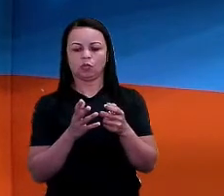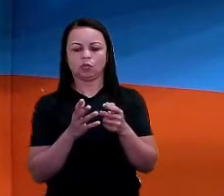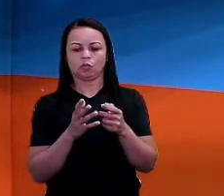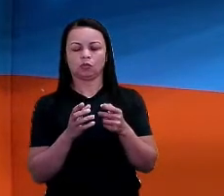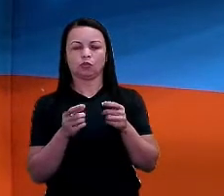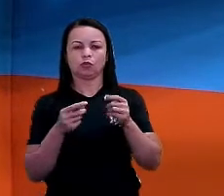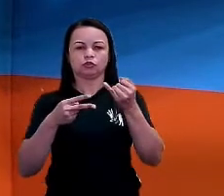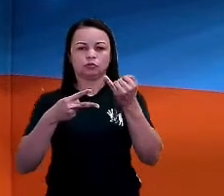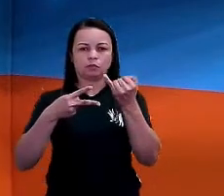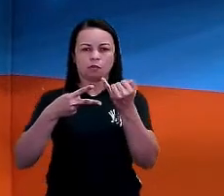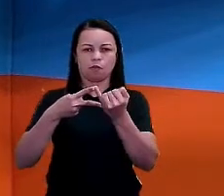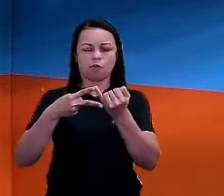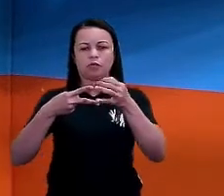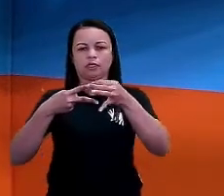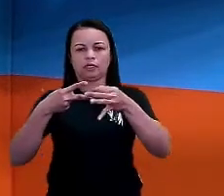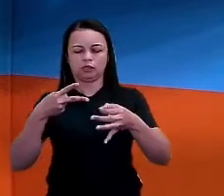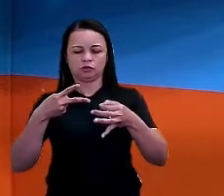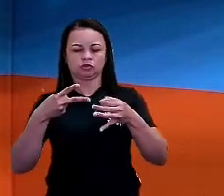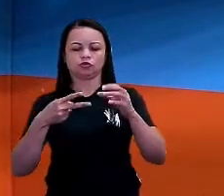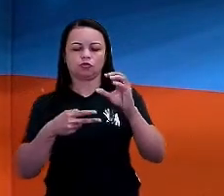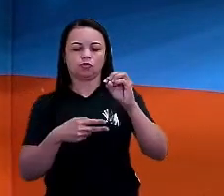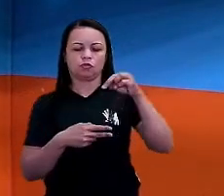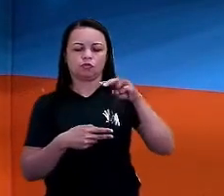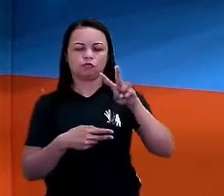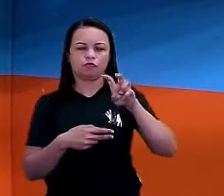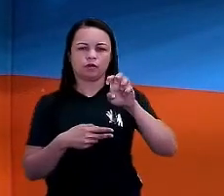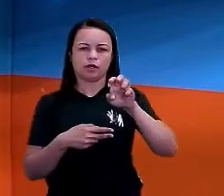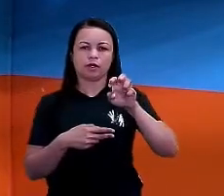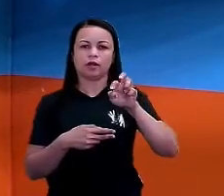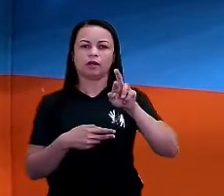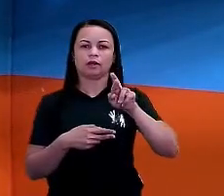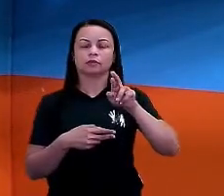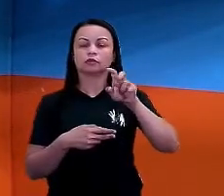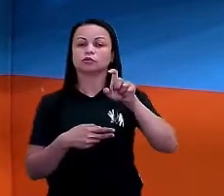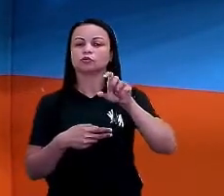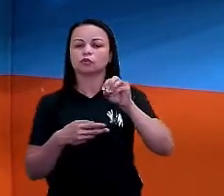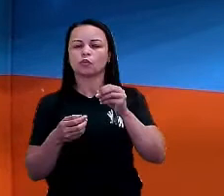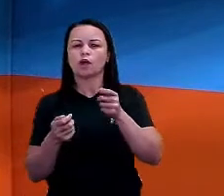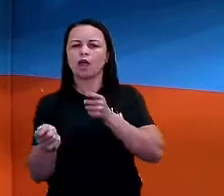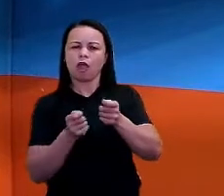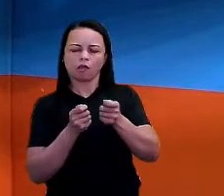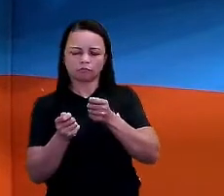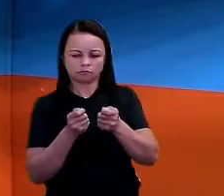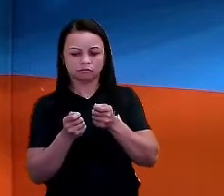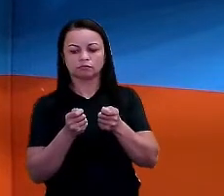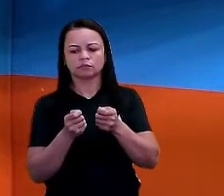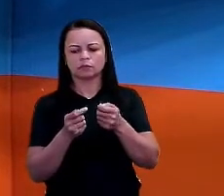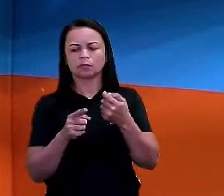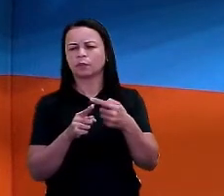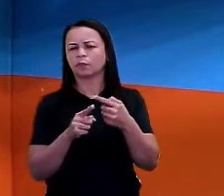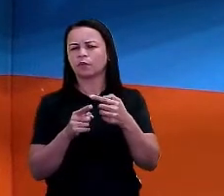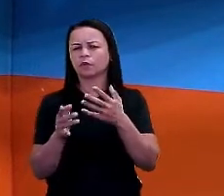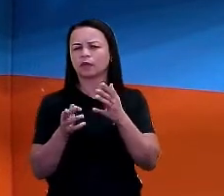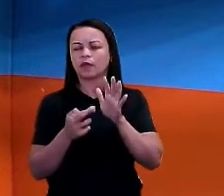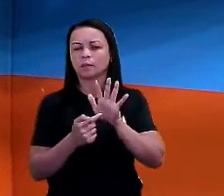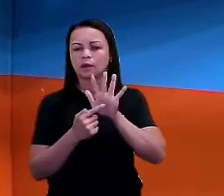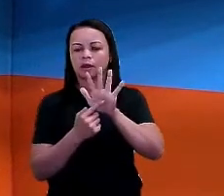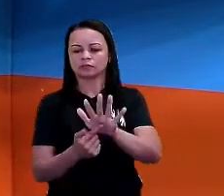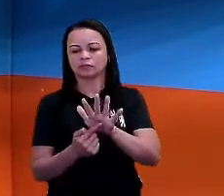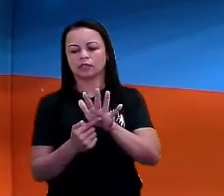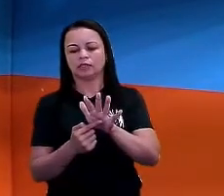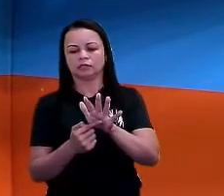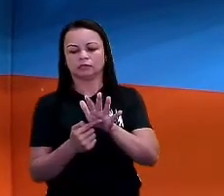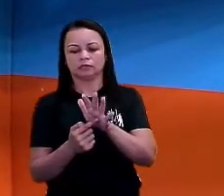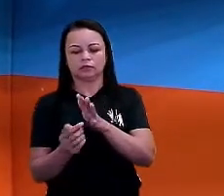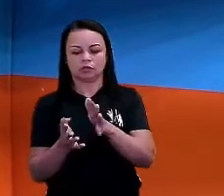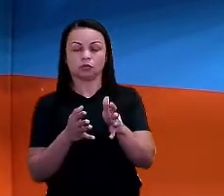são regulares. Mas quando é que o polígono convexo ele é regular? Quando apresentam os lados